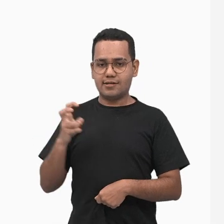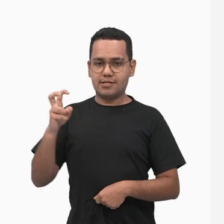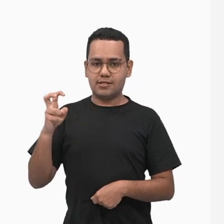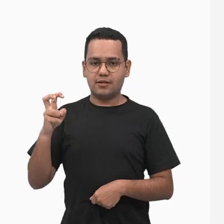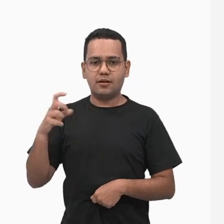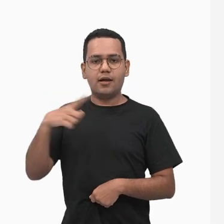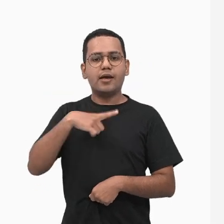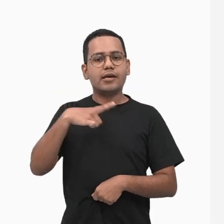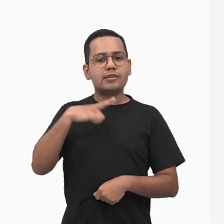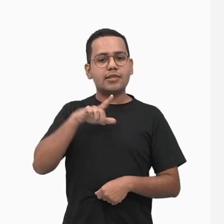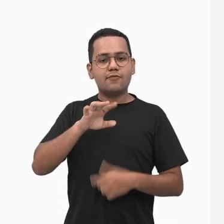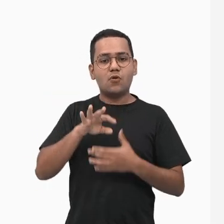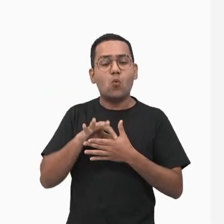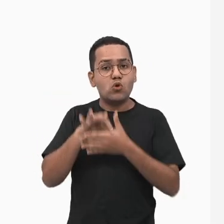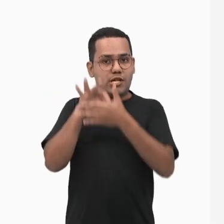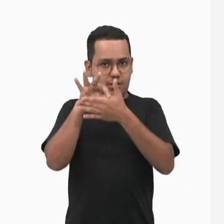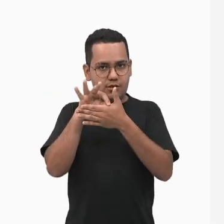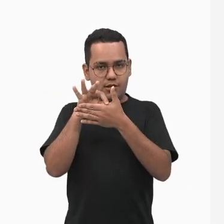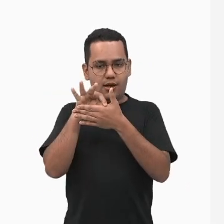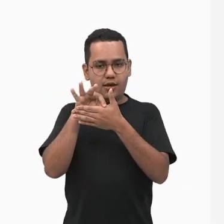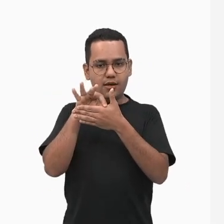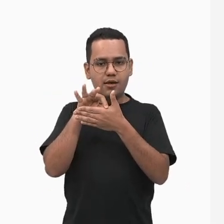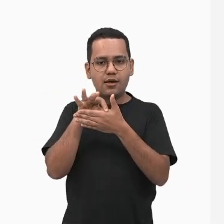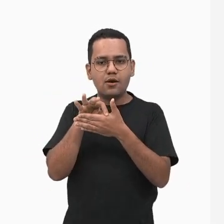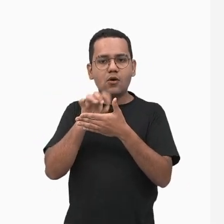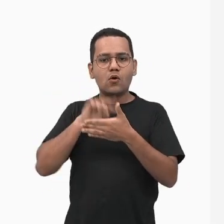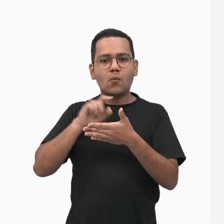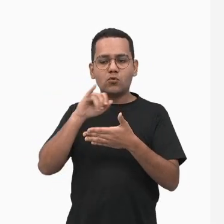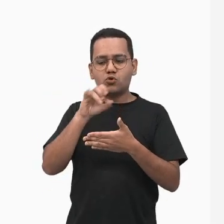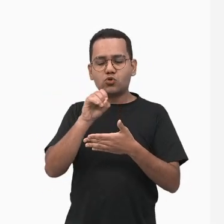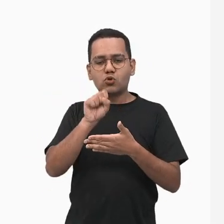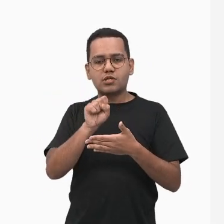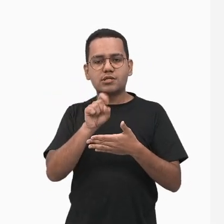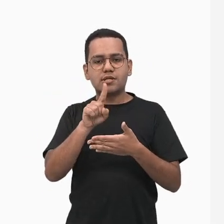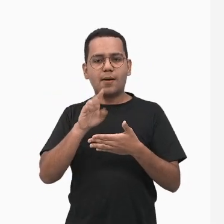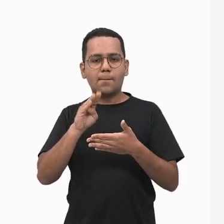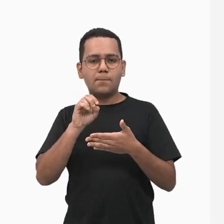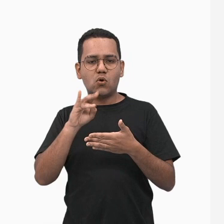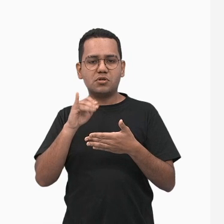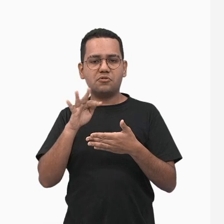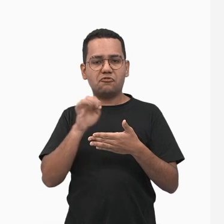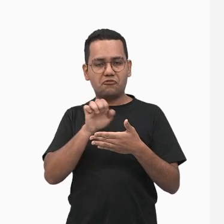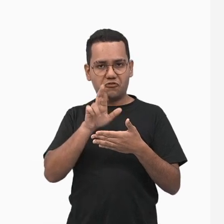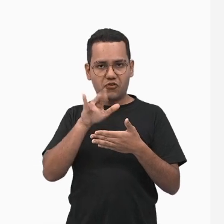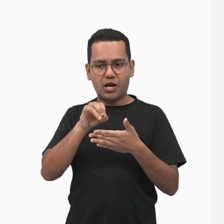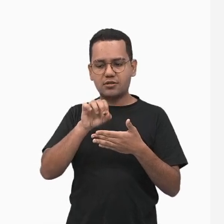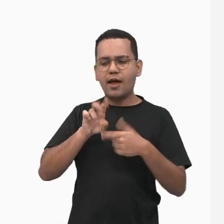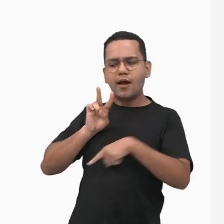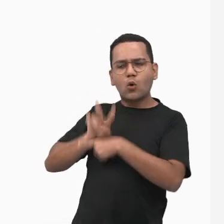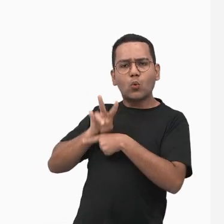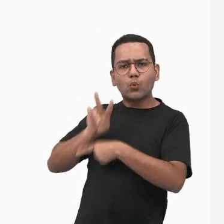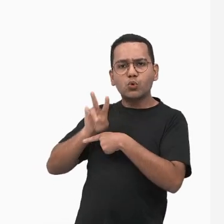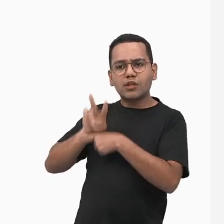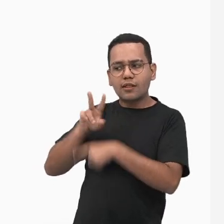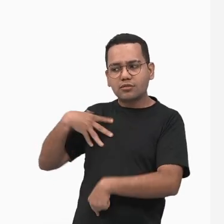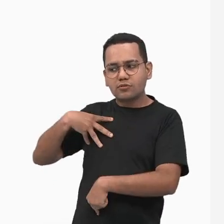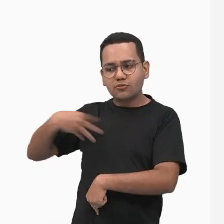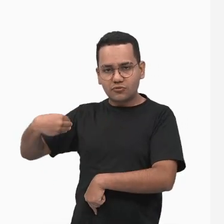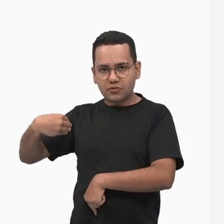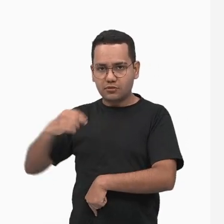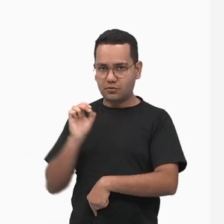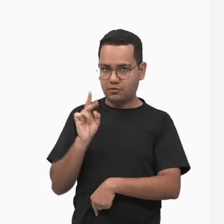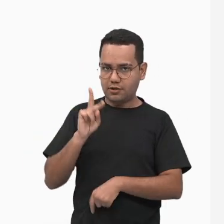de Andrada e Silva como seu tutor. Então, a partir daí, o Brasil vai começar um